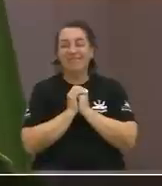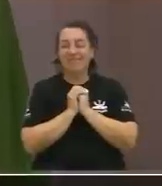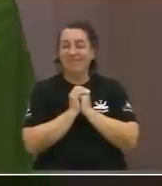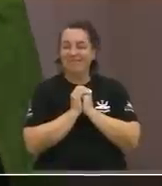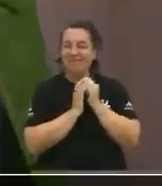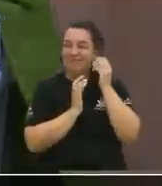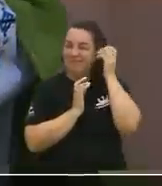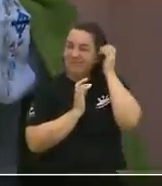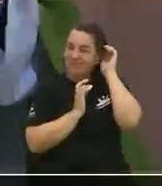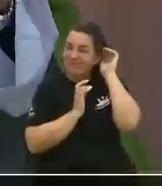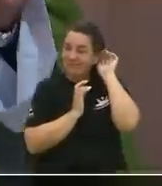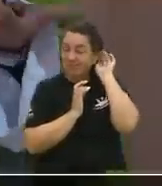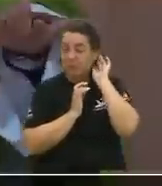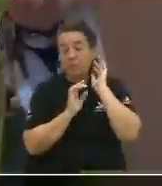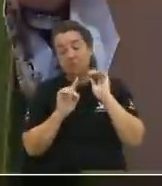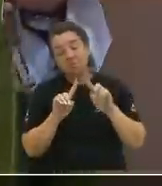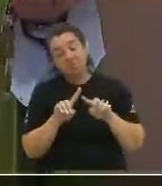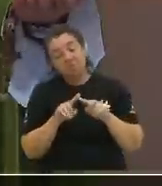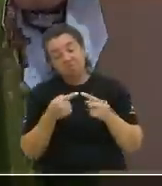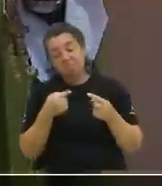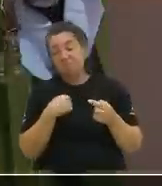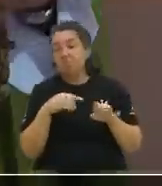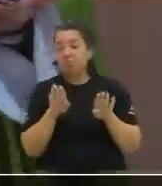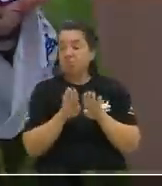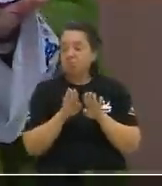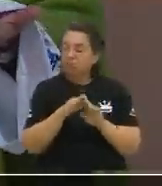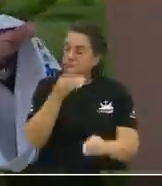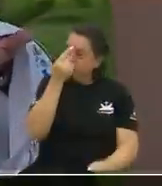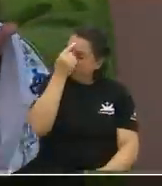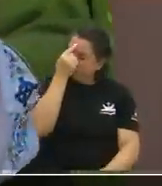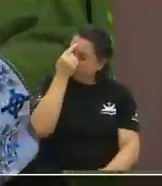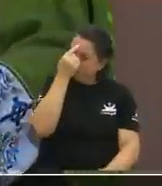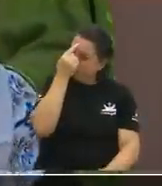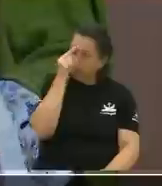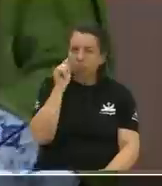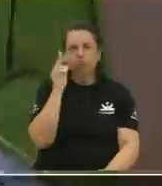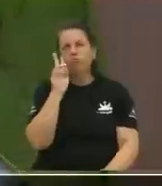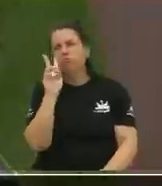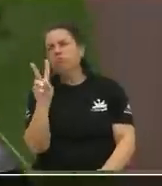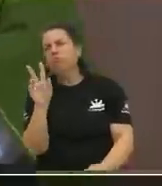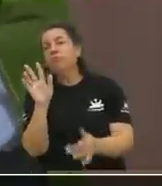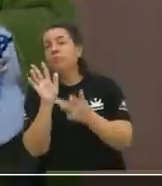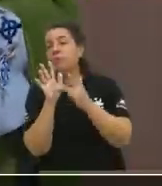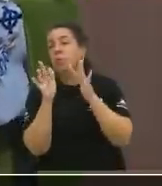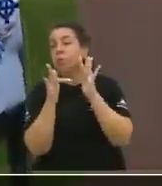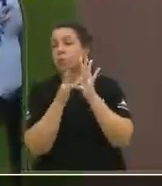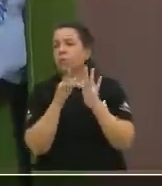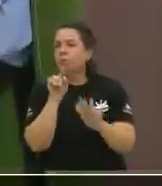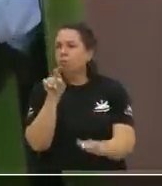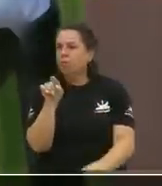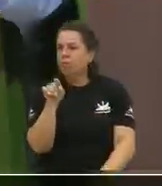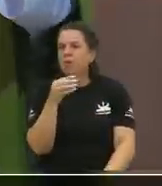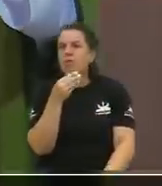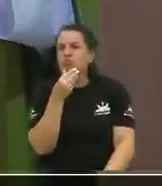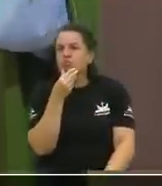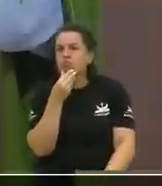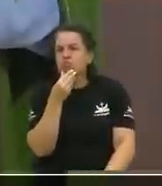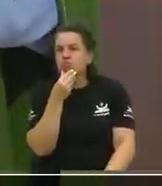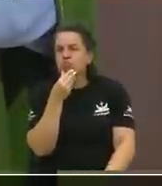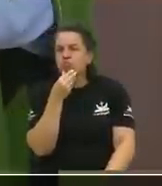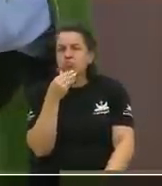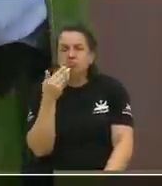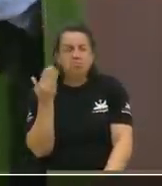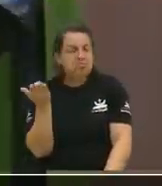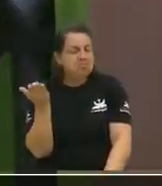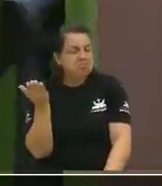Mas eu fico impressionado de ver Jesus, um homem que era extremamente